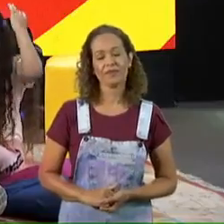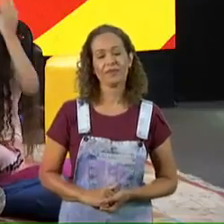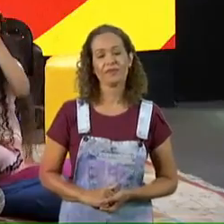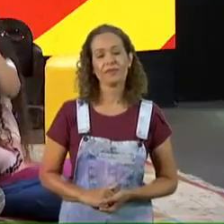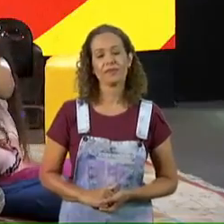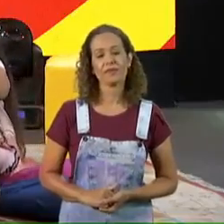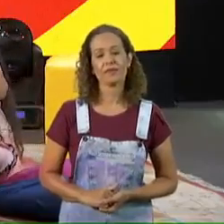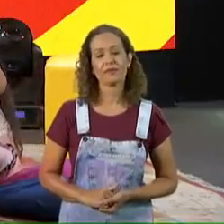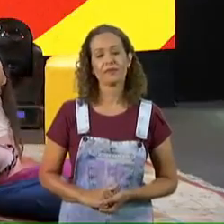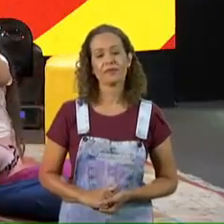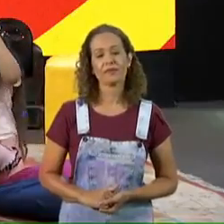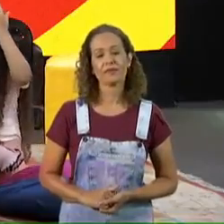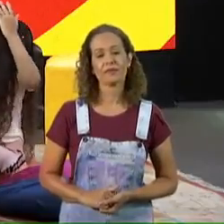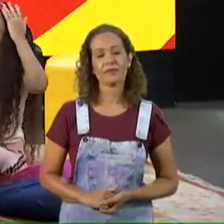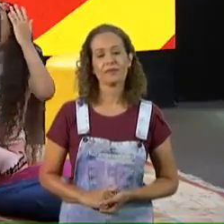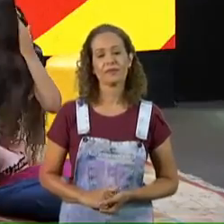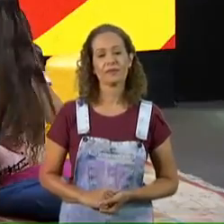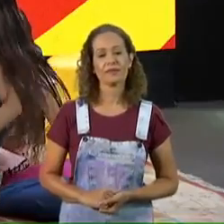Tive. É? Vai lá.